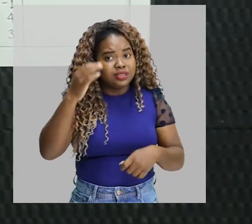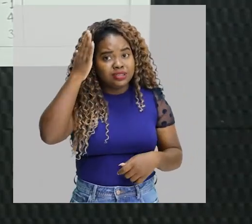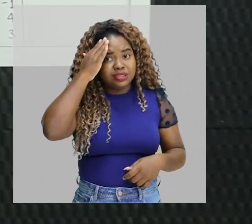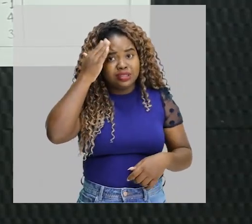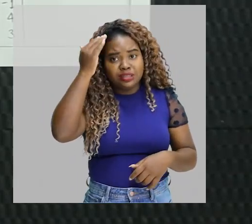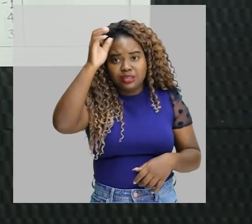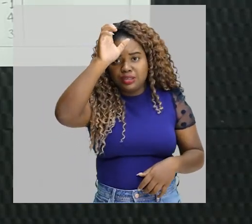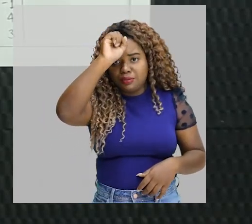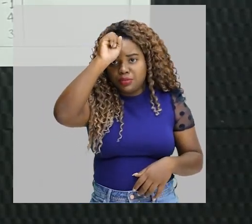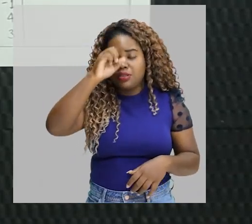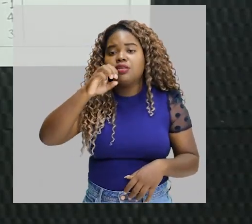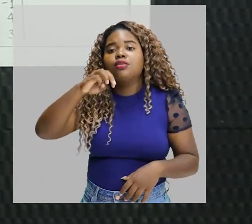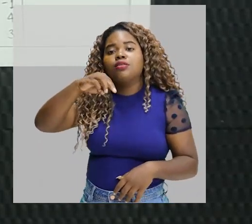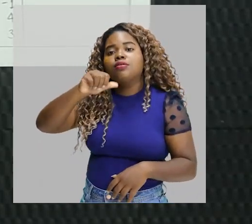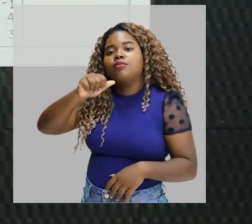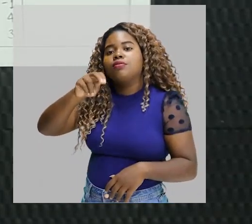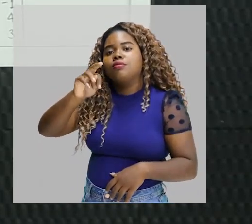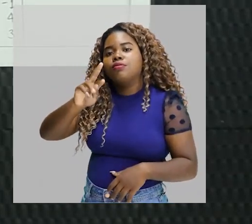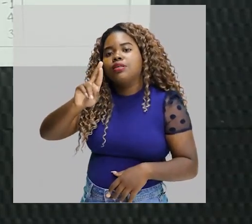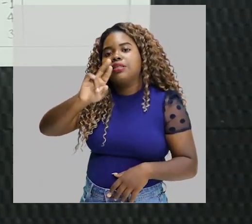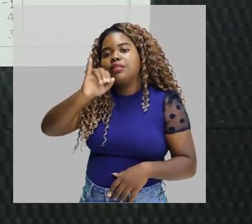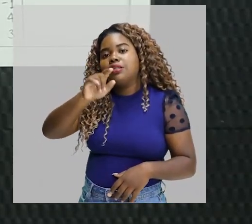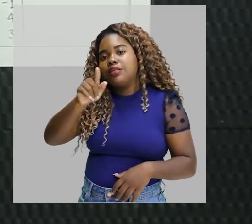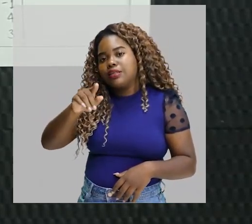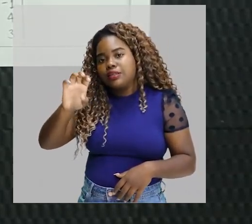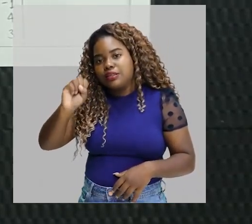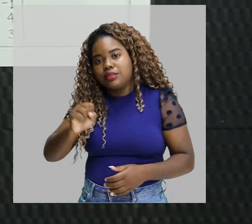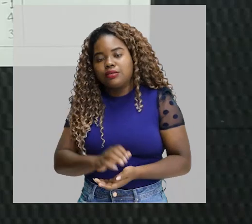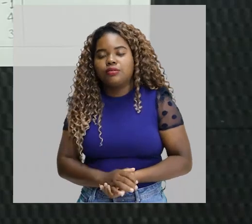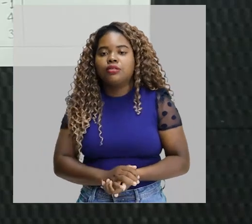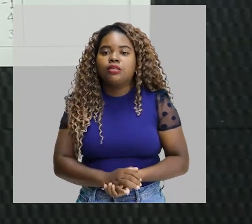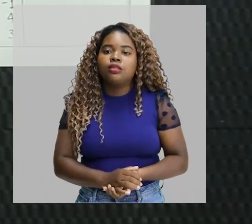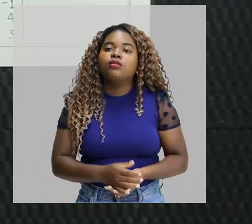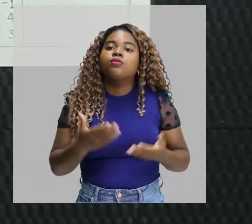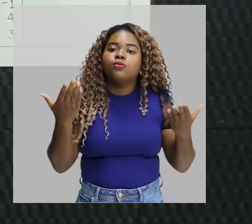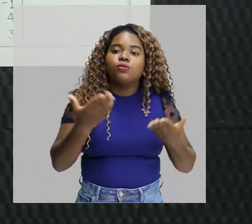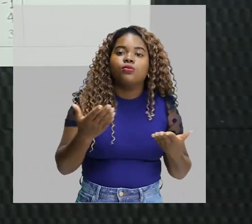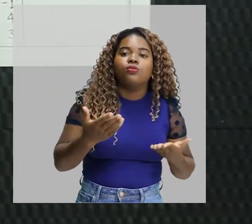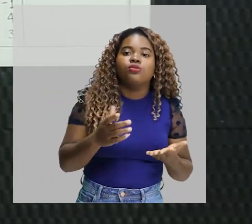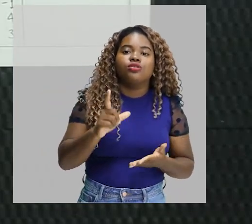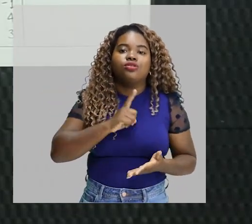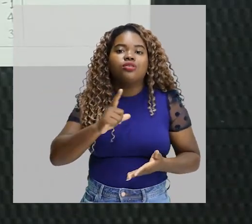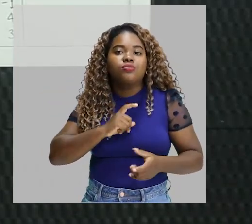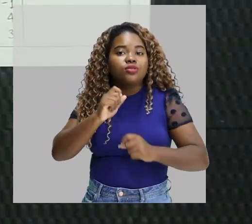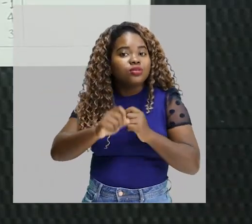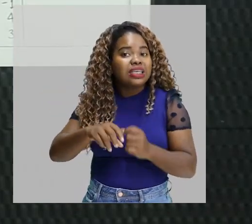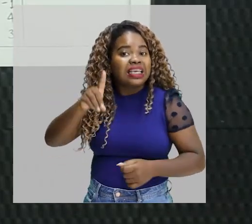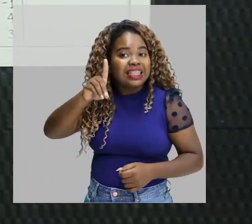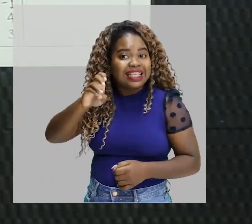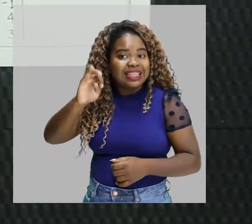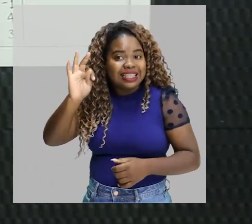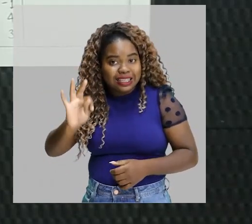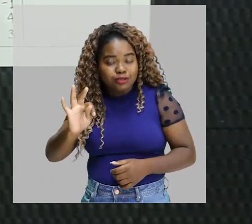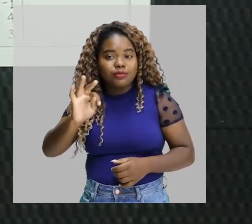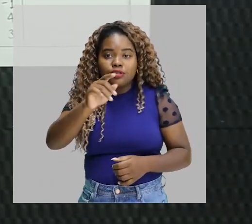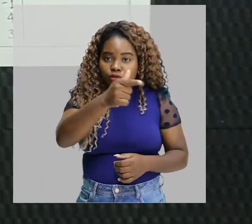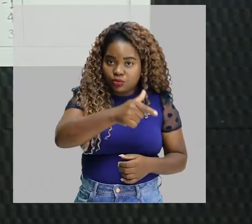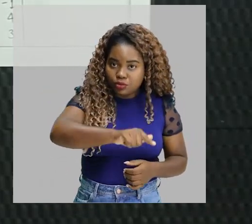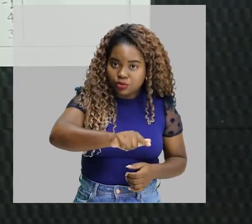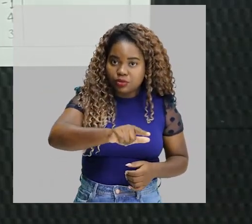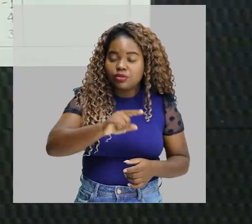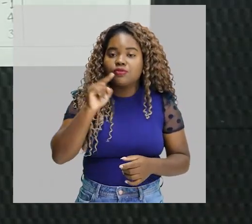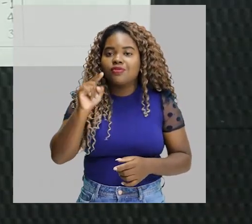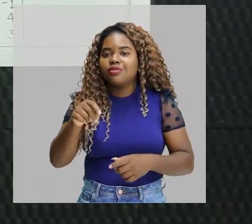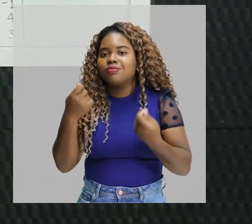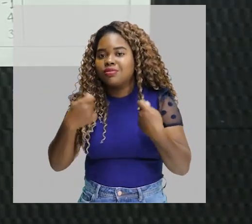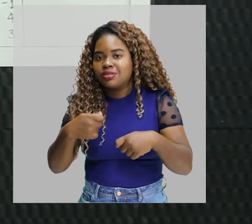de falar determinante eu vou lá de sistema linear porque a gente está estudando determinante para resolver sistema muito útil na resolução de problemas